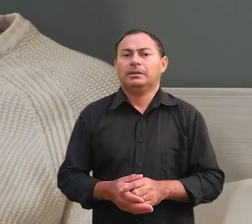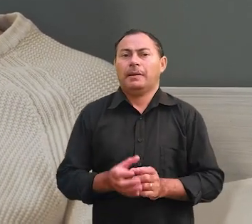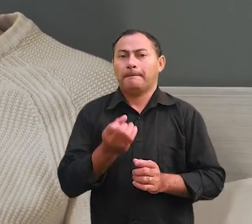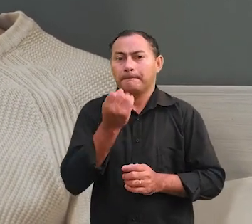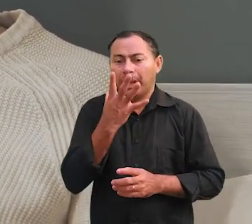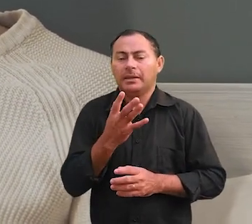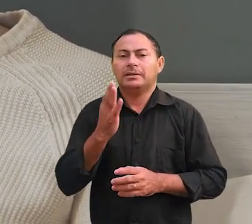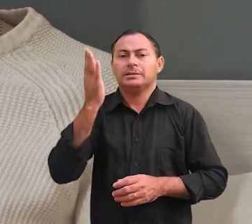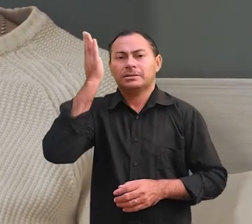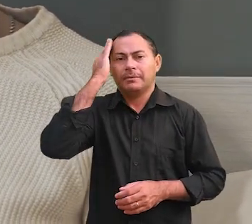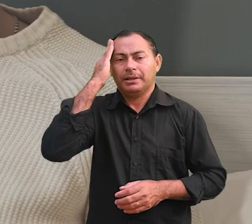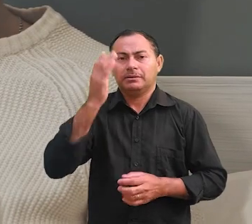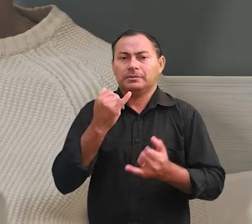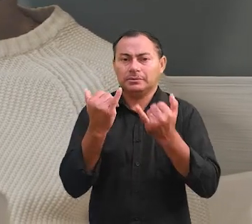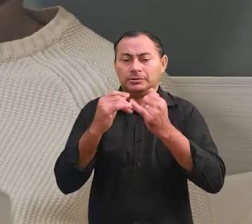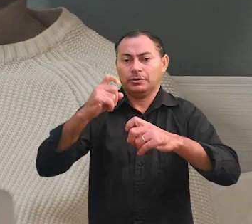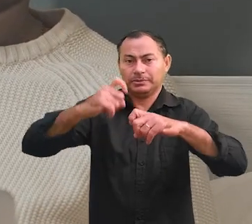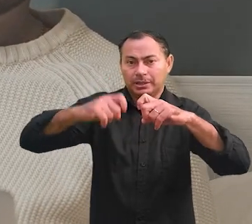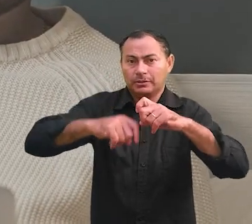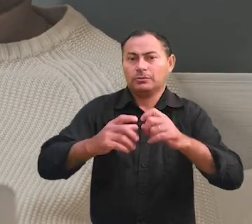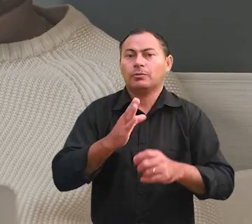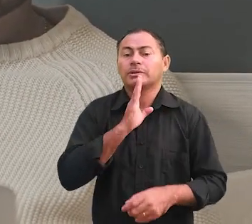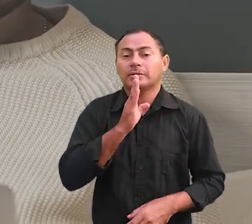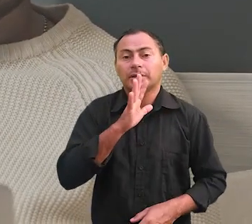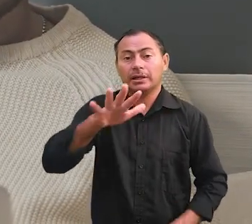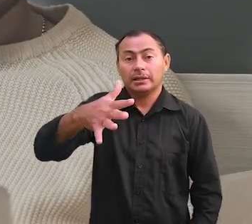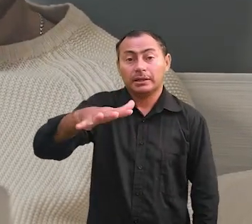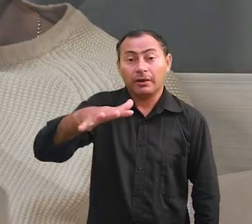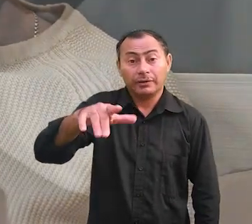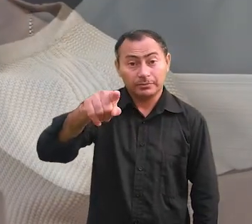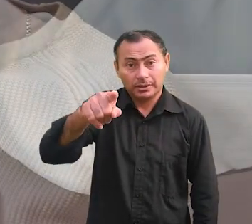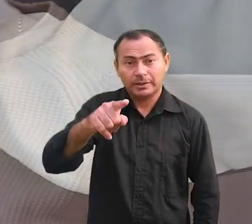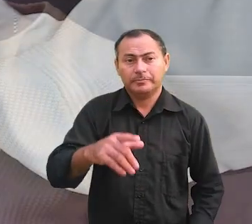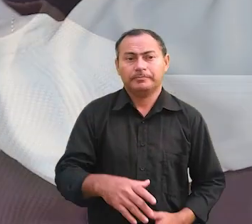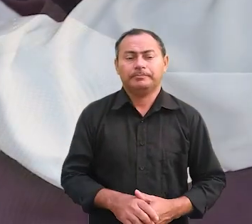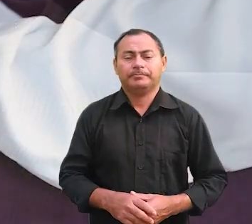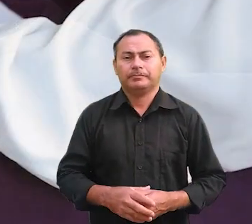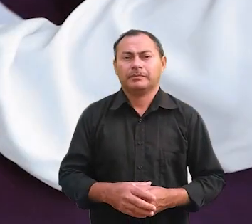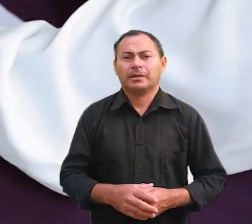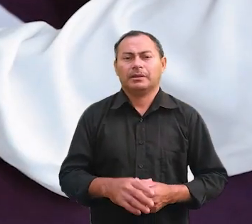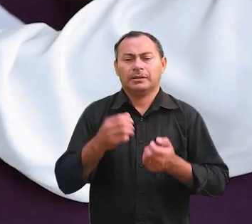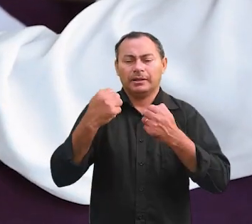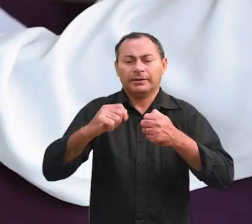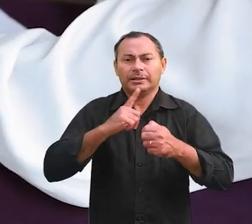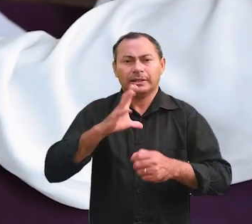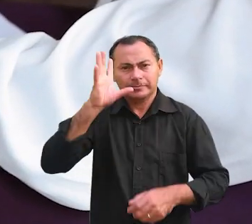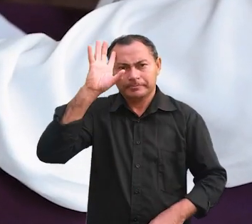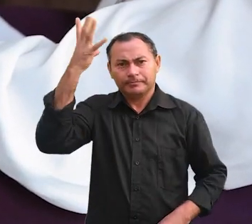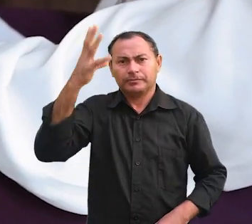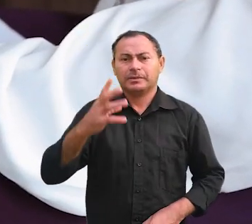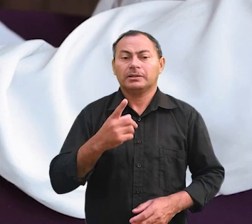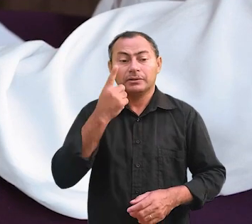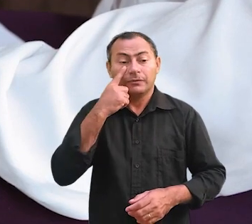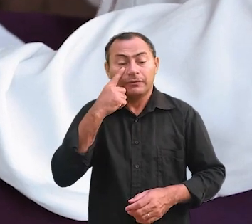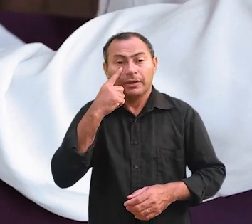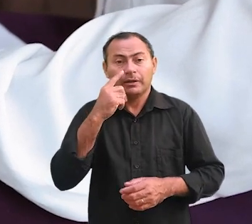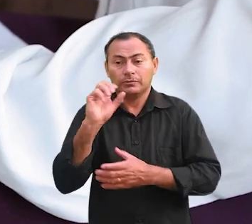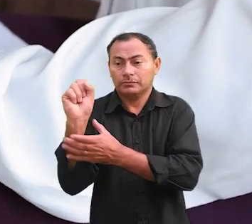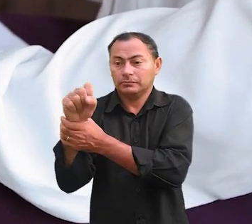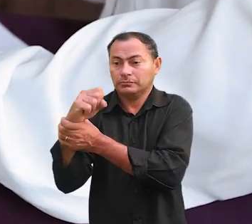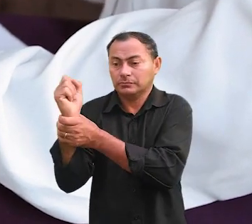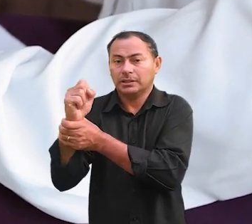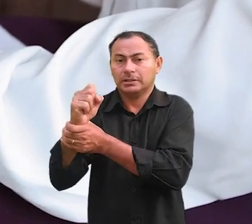esteja bem informado a respeito de sexo talvez você deveria tomar a decisão de